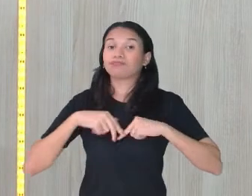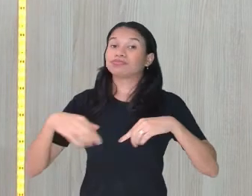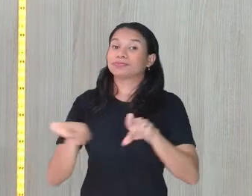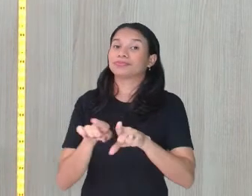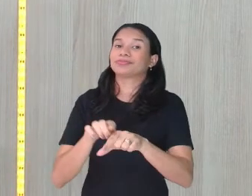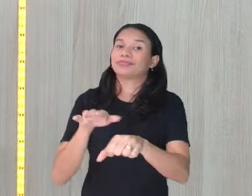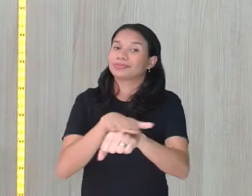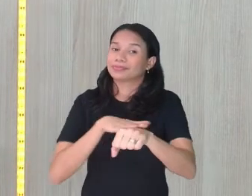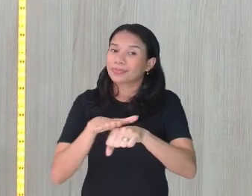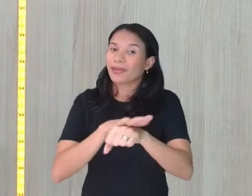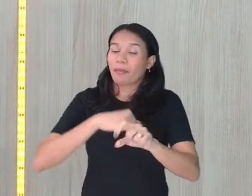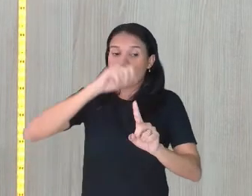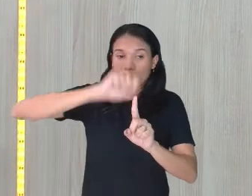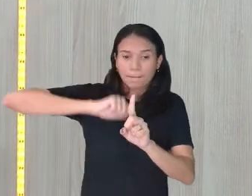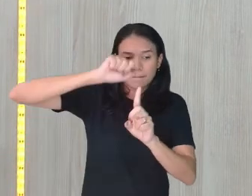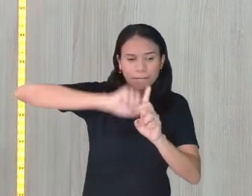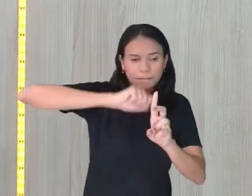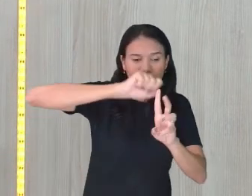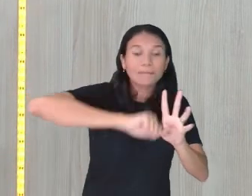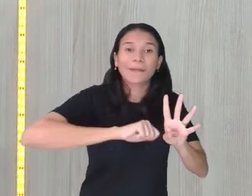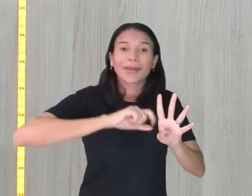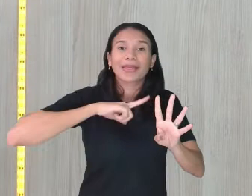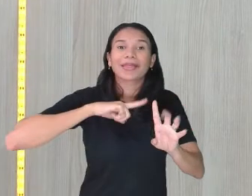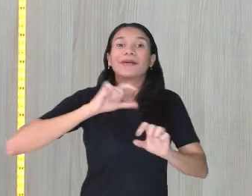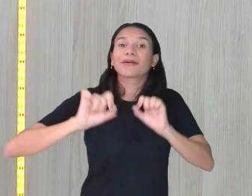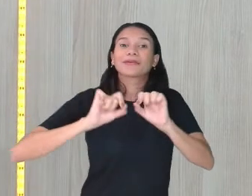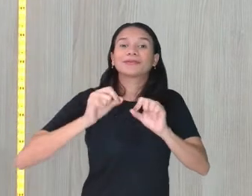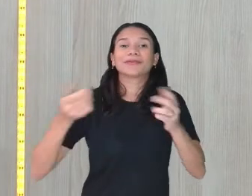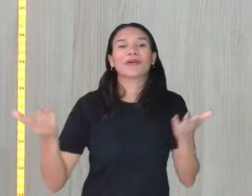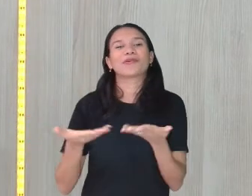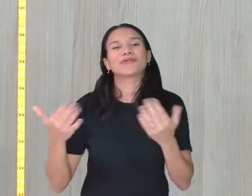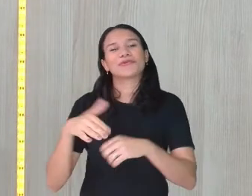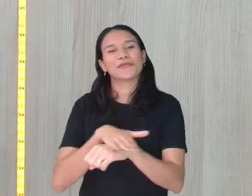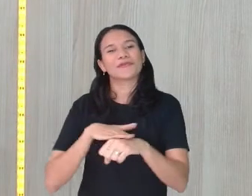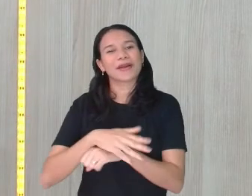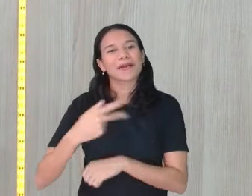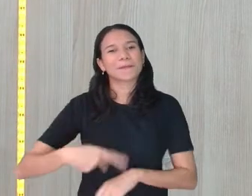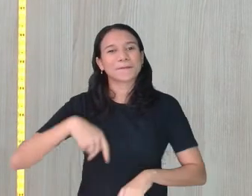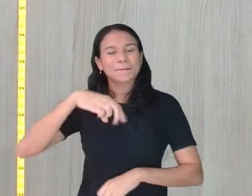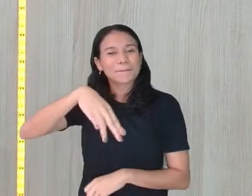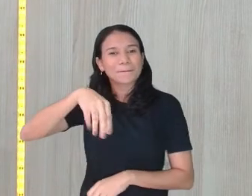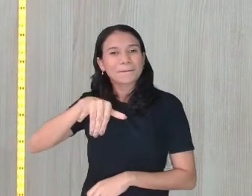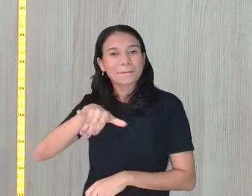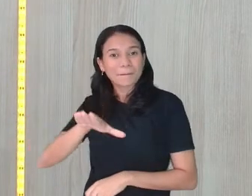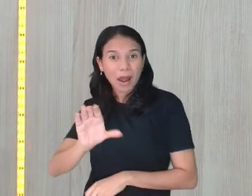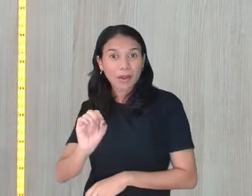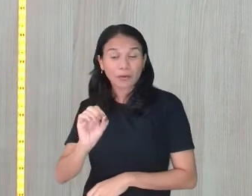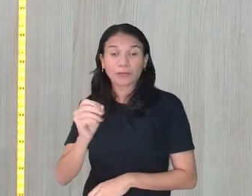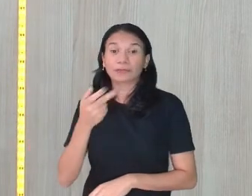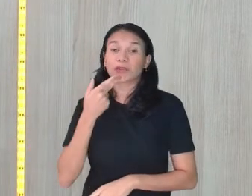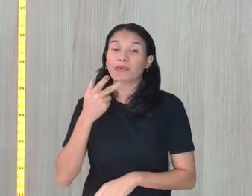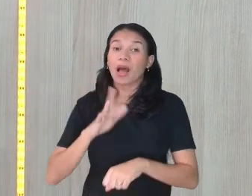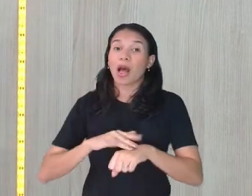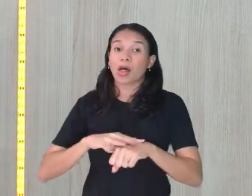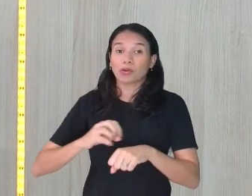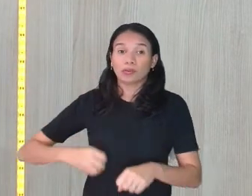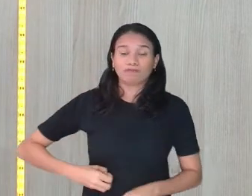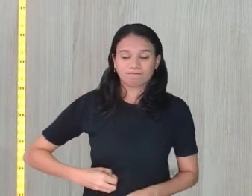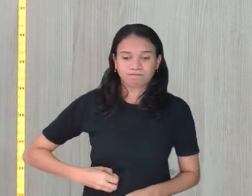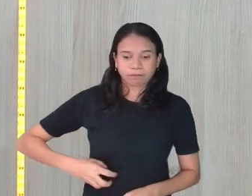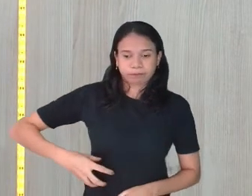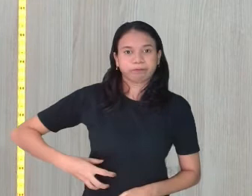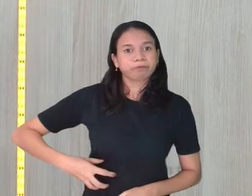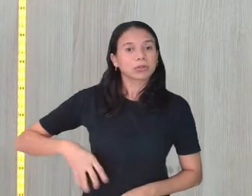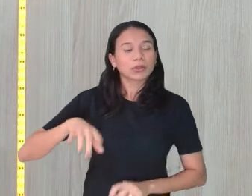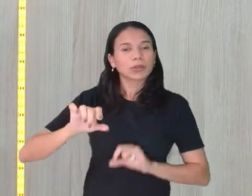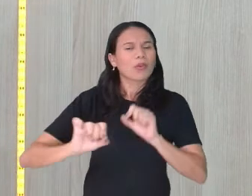falando, todo mês nós trazemos, né? Então, vamos falar hoje em maio, mas vamos falar as doenças inflamatórias do intestino. O que